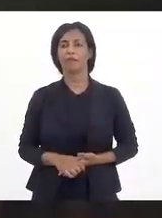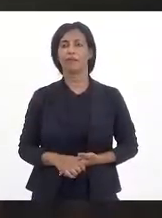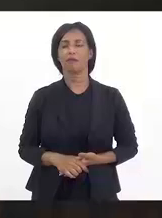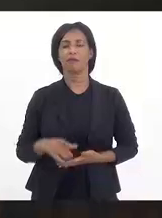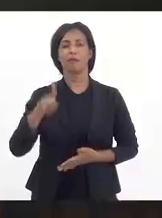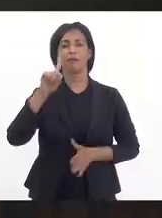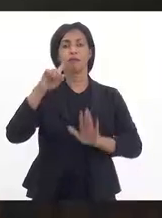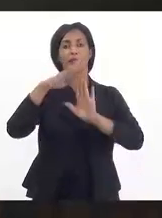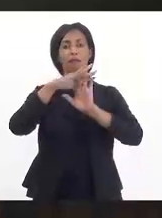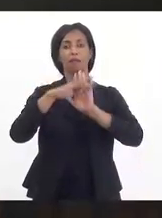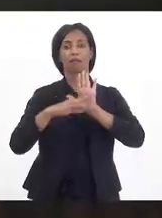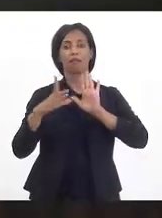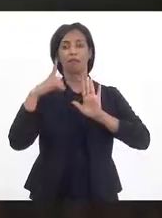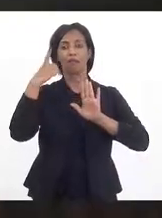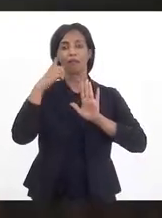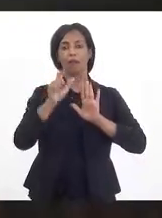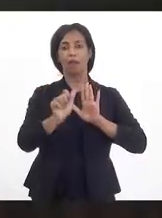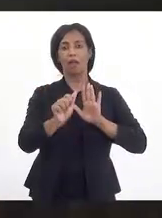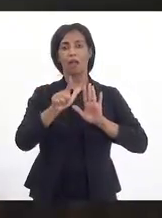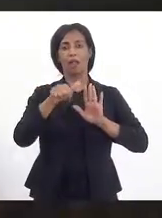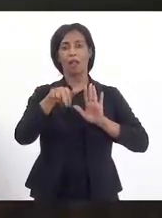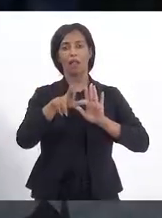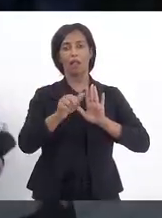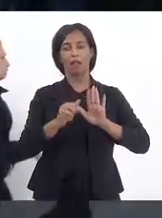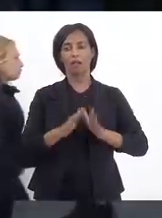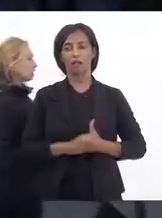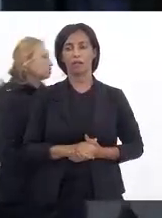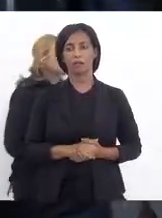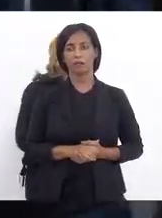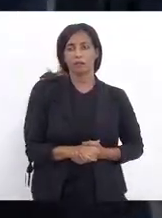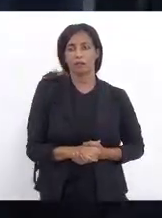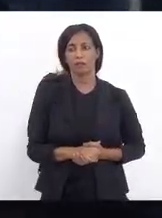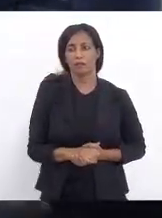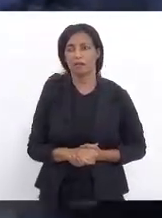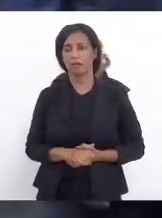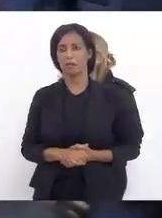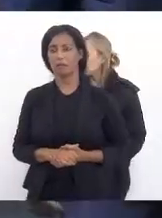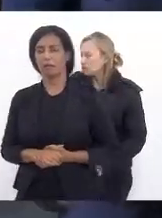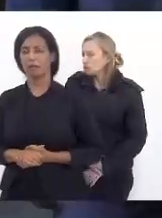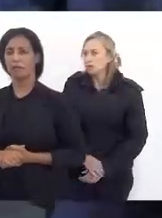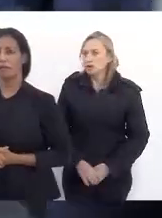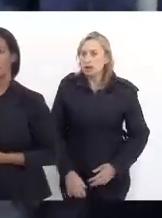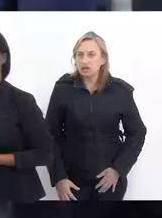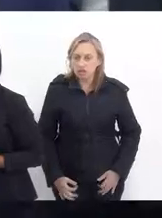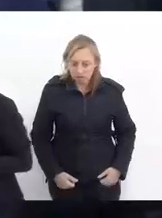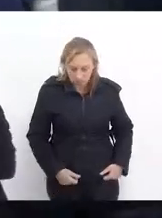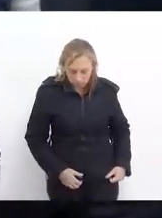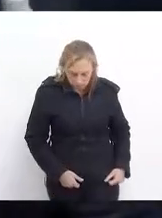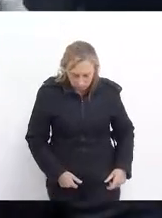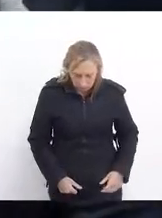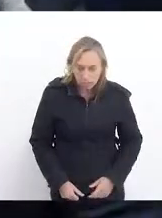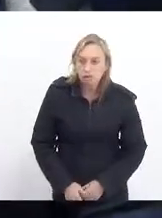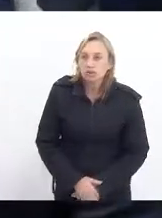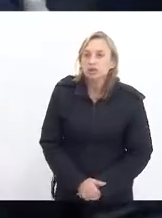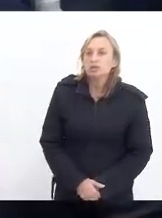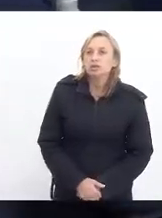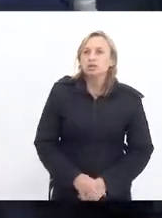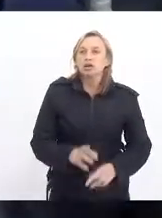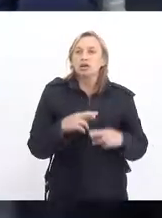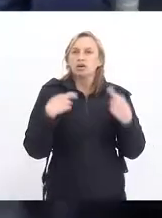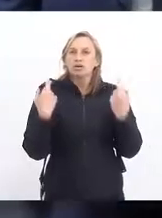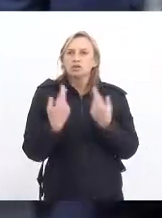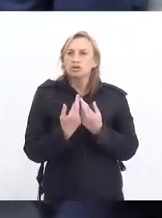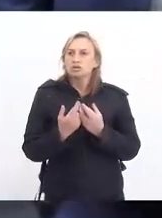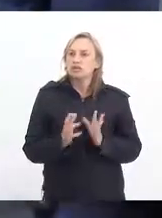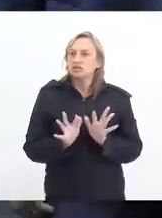aprovados pela ordem Deputado Alana passe Boa tarde Presidente Eu só gostaria de fazer uma pergunta a sessão não